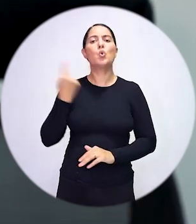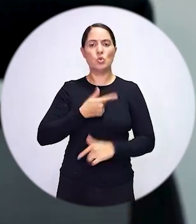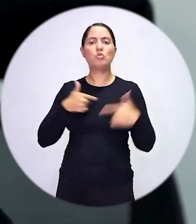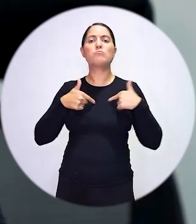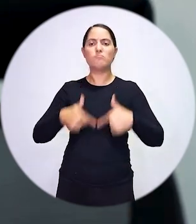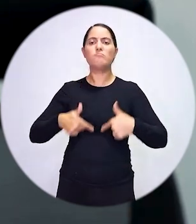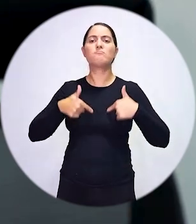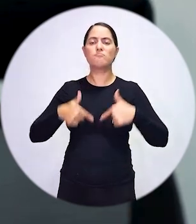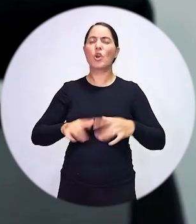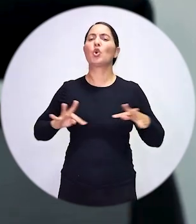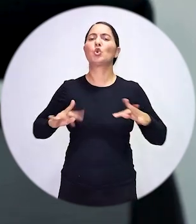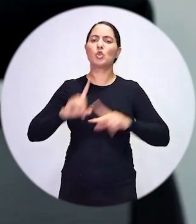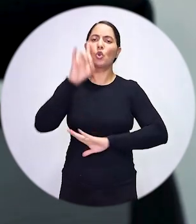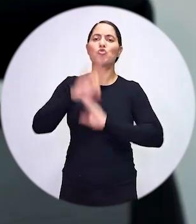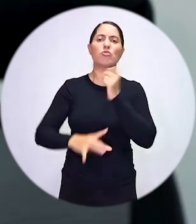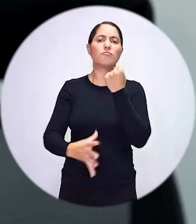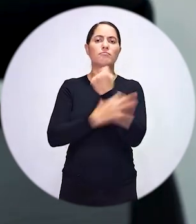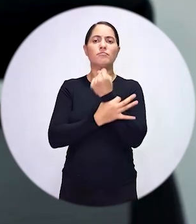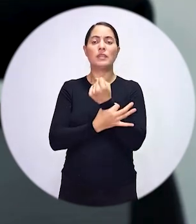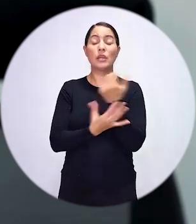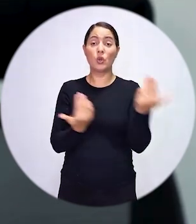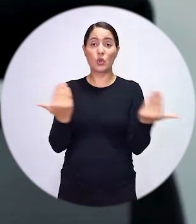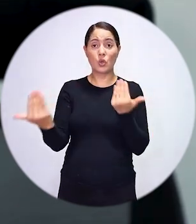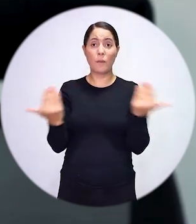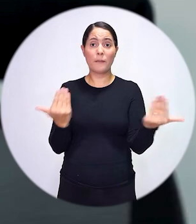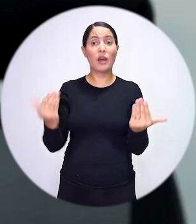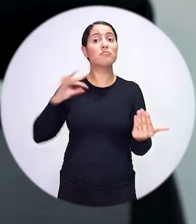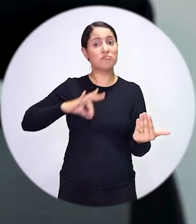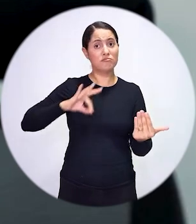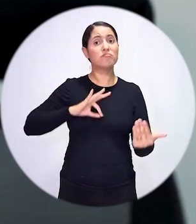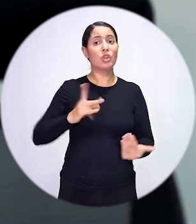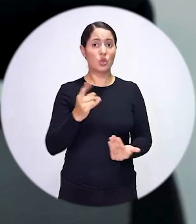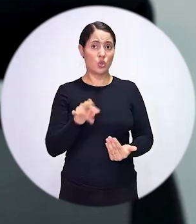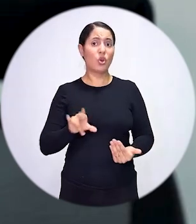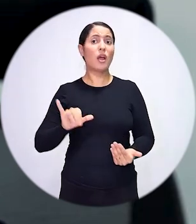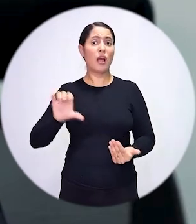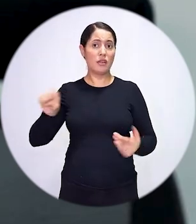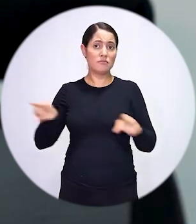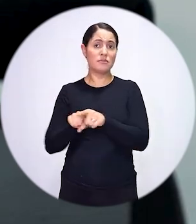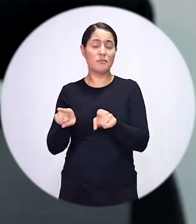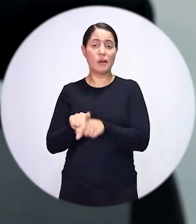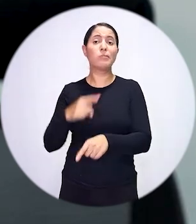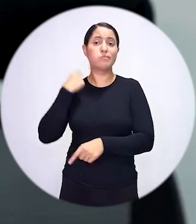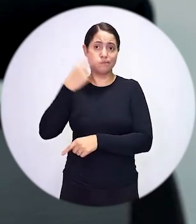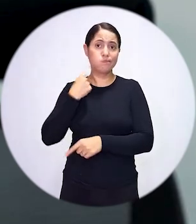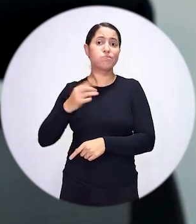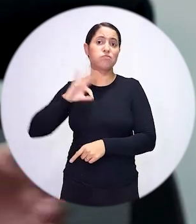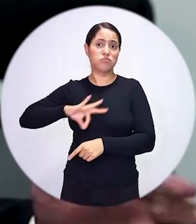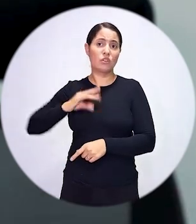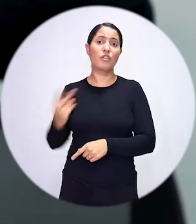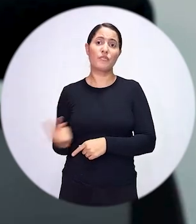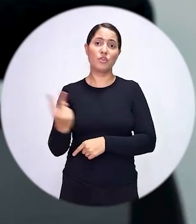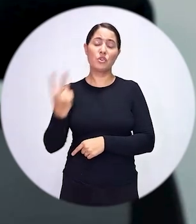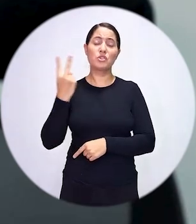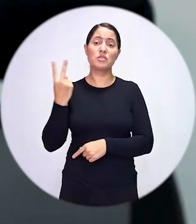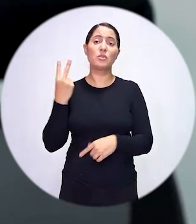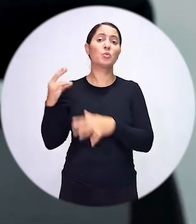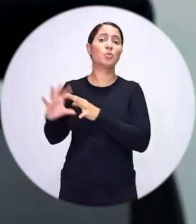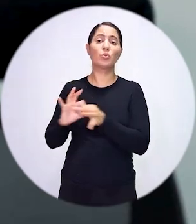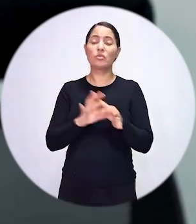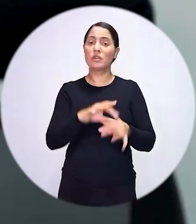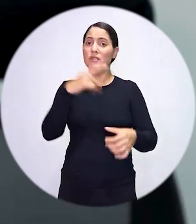menos, é uma das principais bandeiras da ordem, assim como nossos honorários, uma forma de remunerar dignamente a advocacia. Jamais esqueceremos do